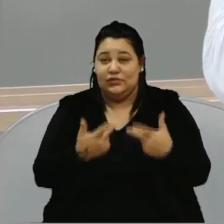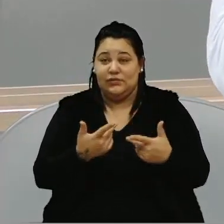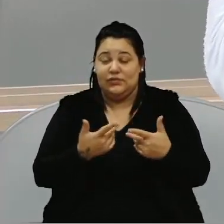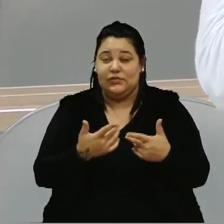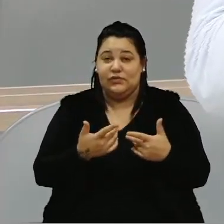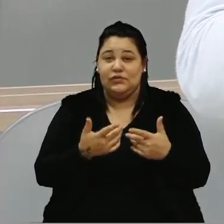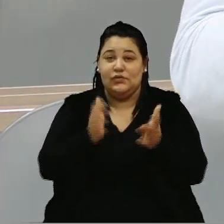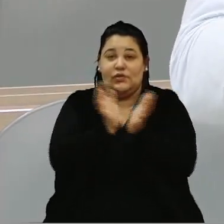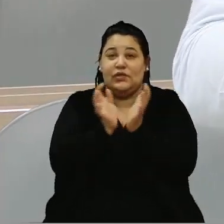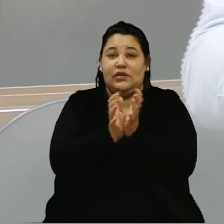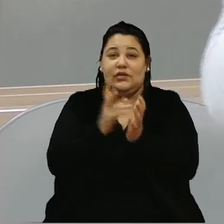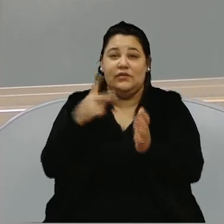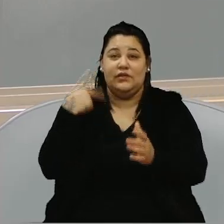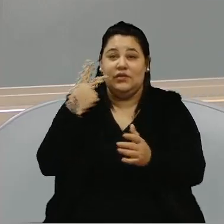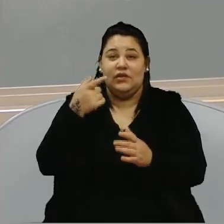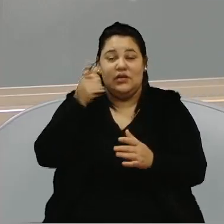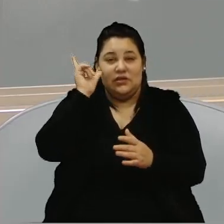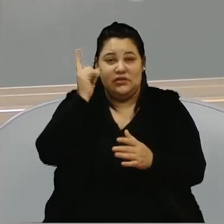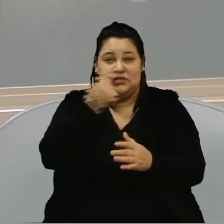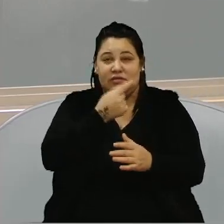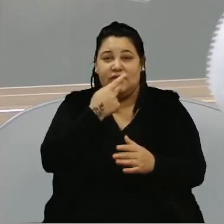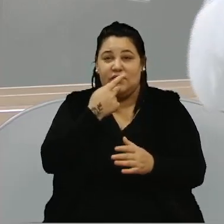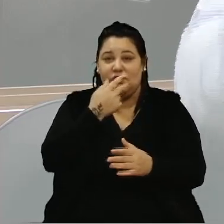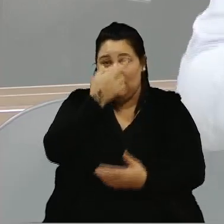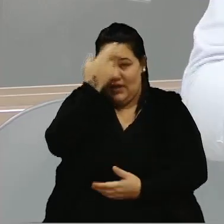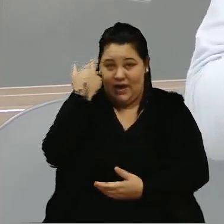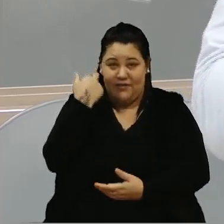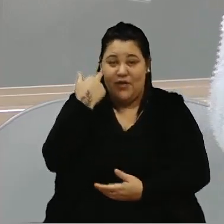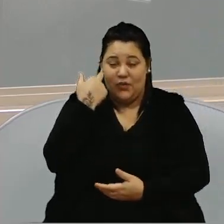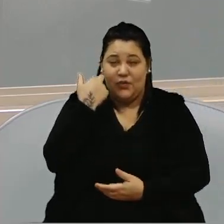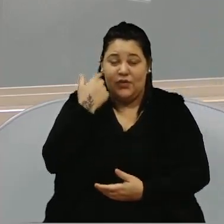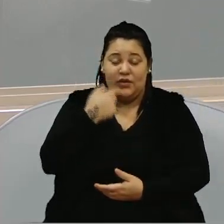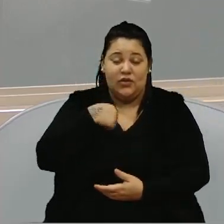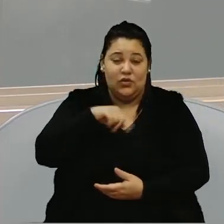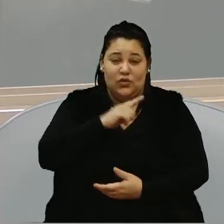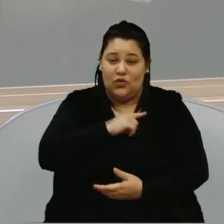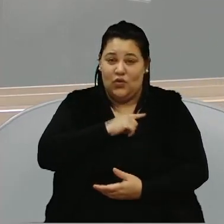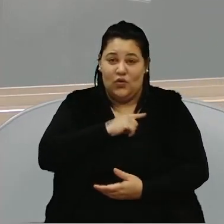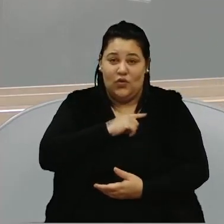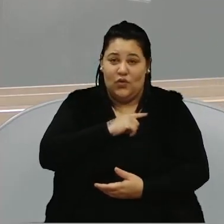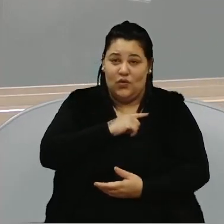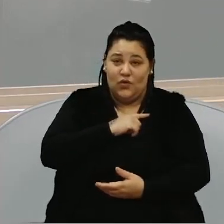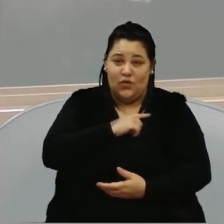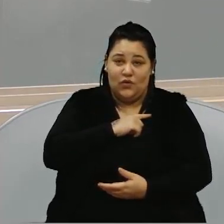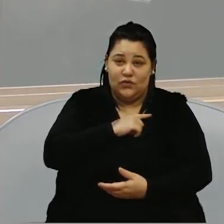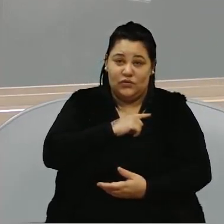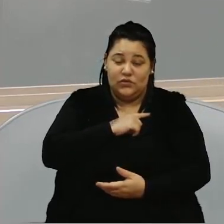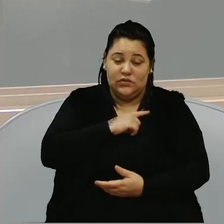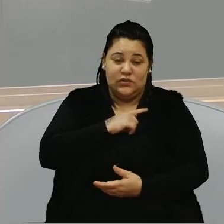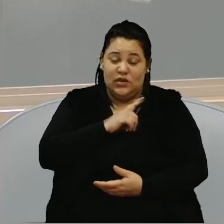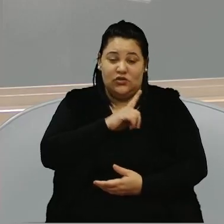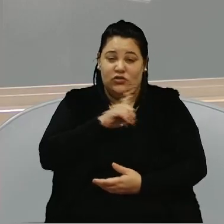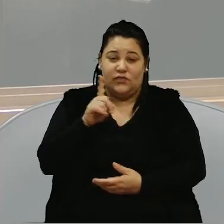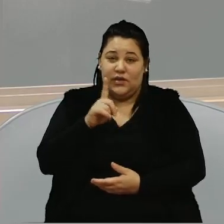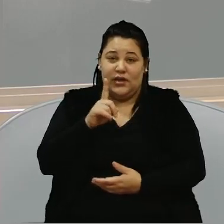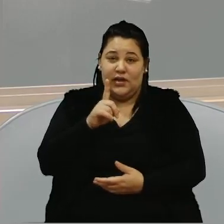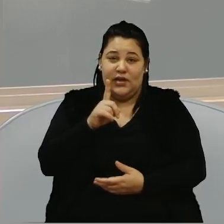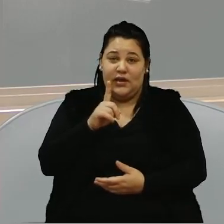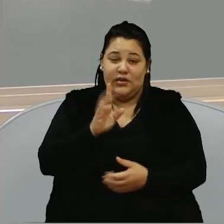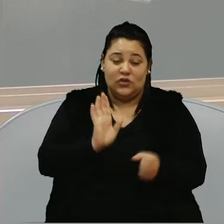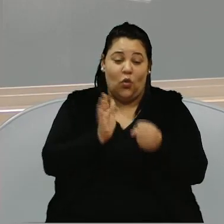antecedeu, acho que foi vereador Rafael Bueno, nós não estamos na Bossoroca, nós não estamos em